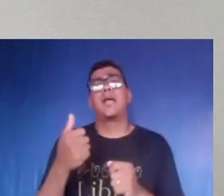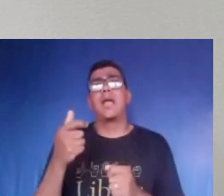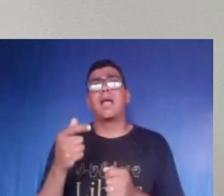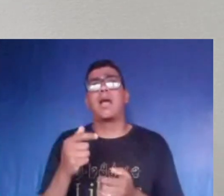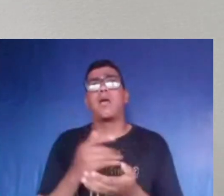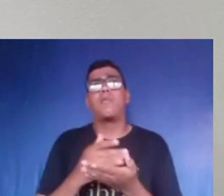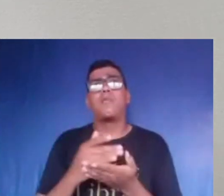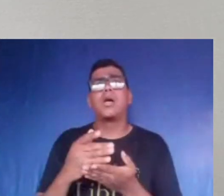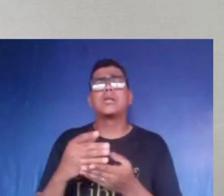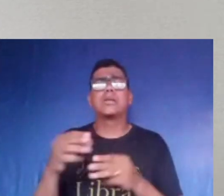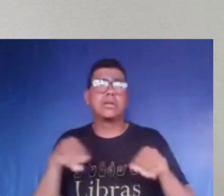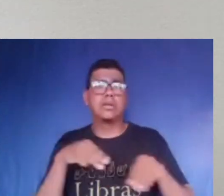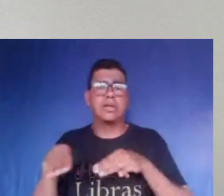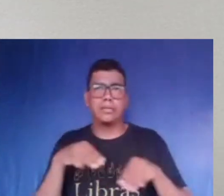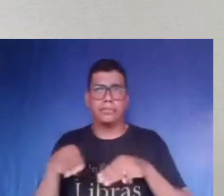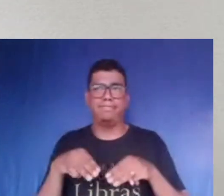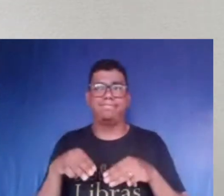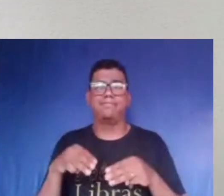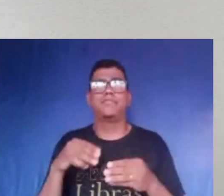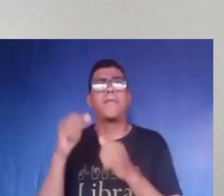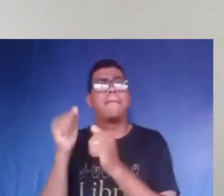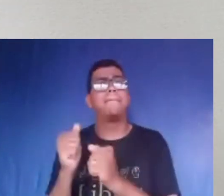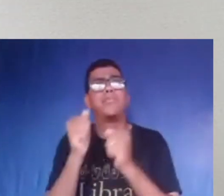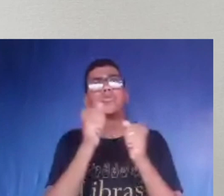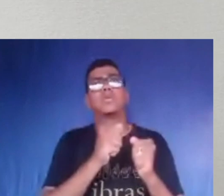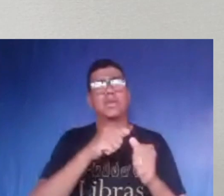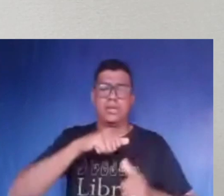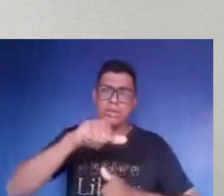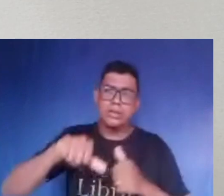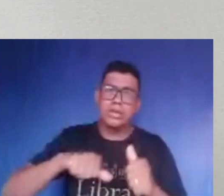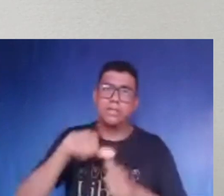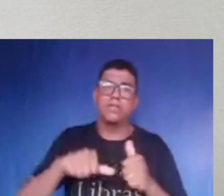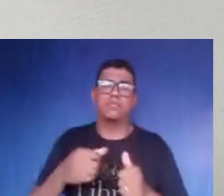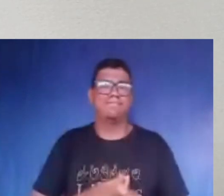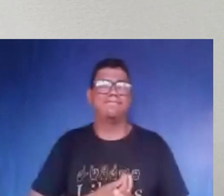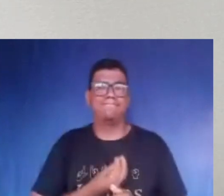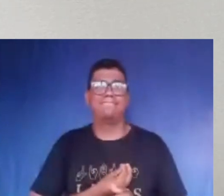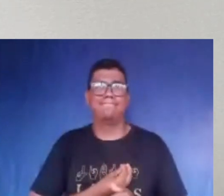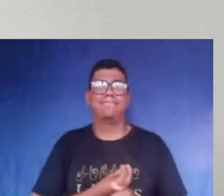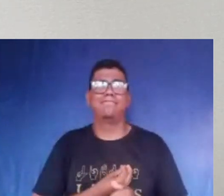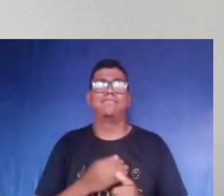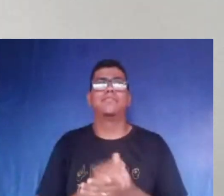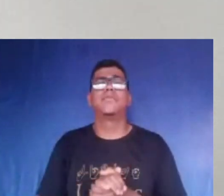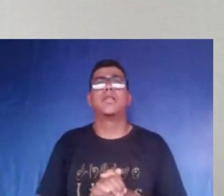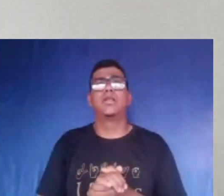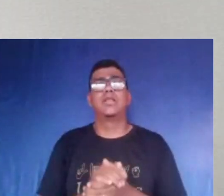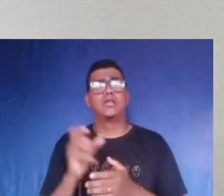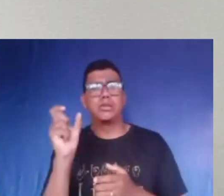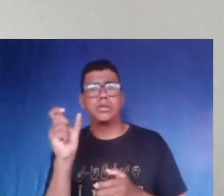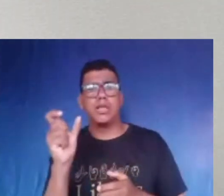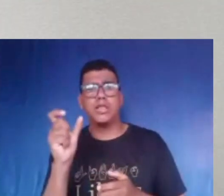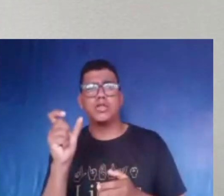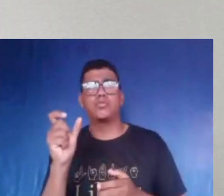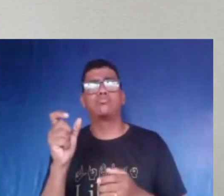A Igreja de Jesus, ela tem que ser a instituição com especialidade, onde ela está, em viver o amor e